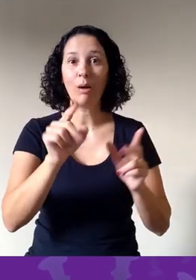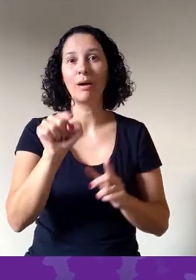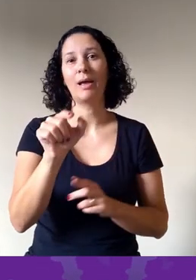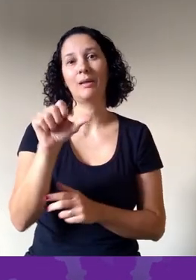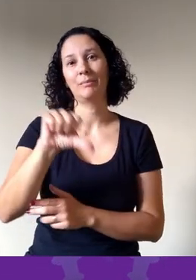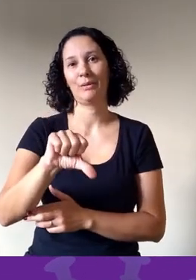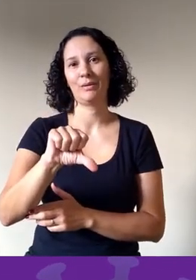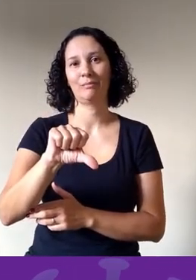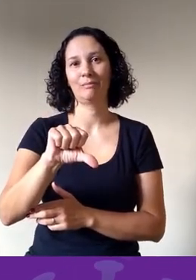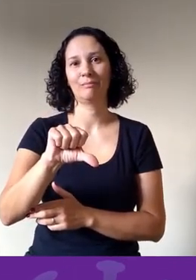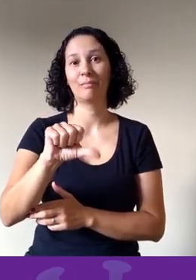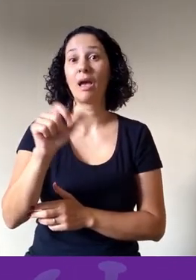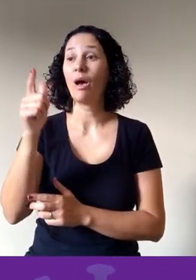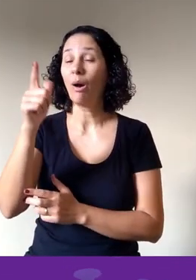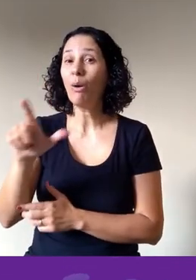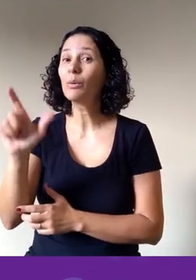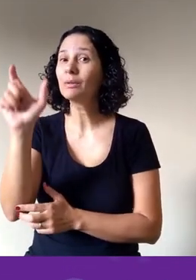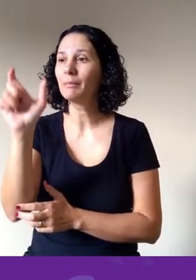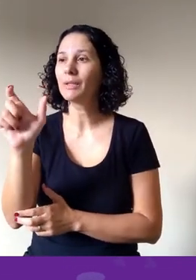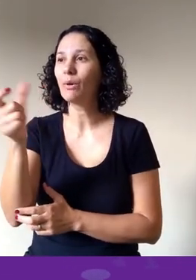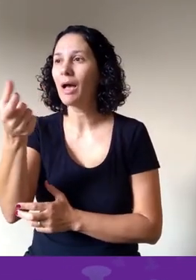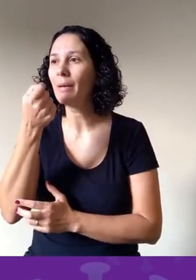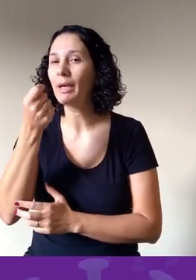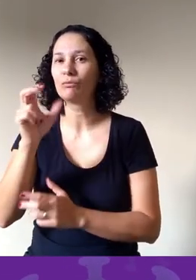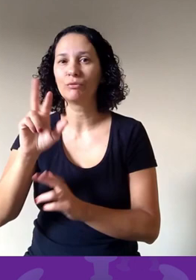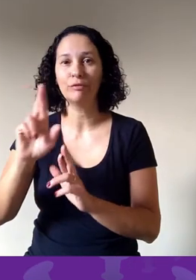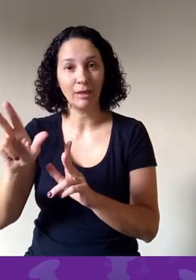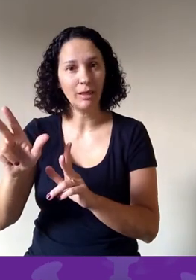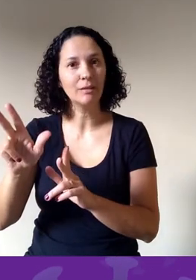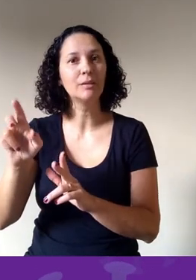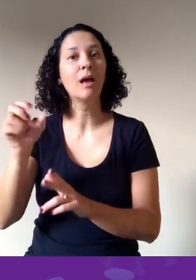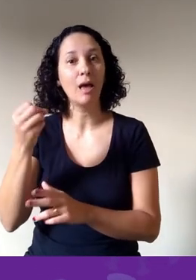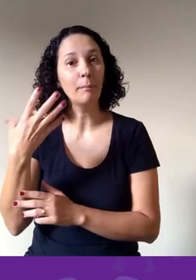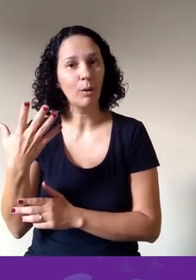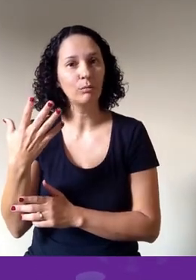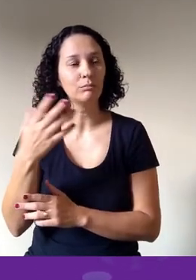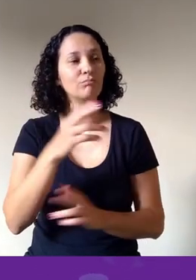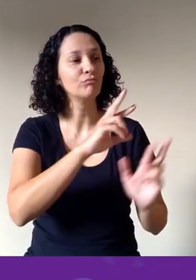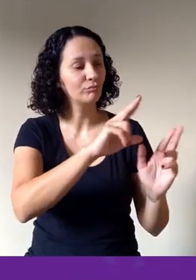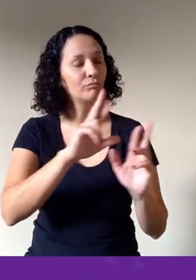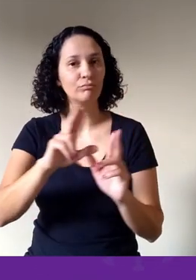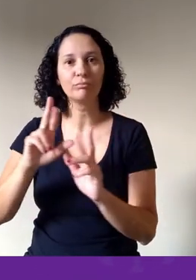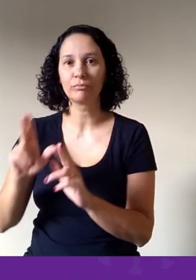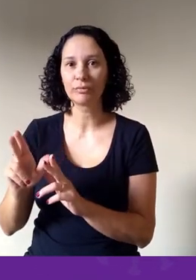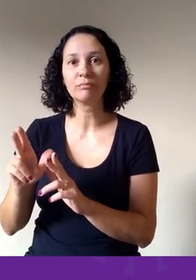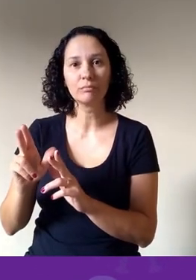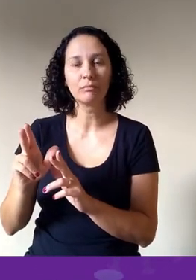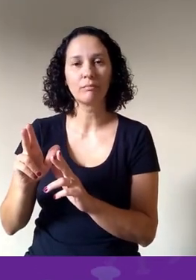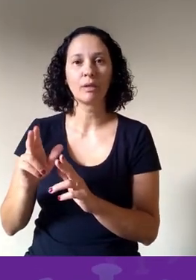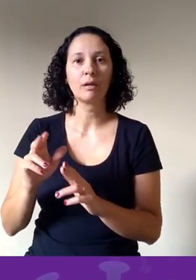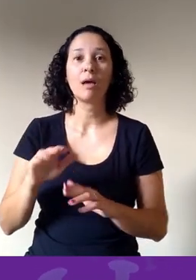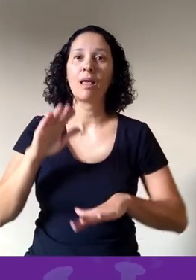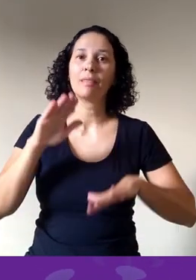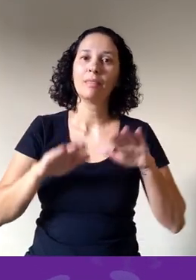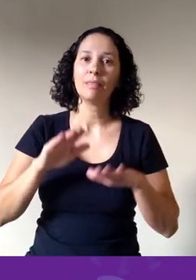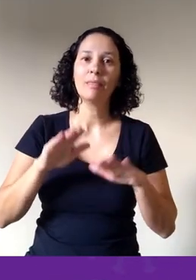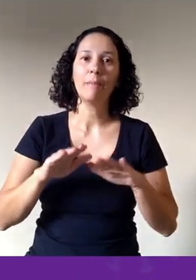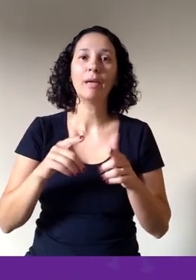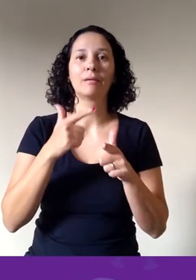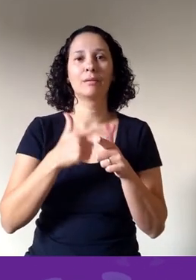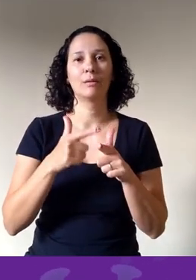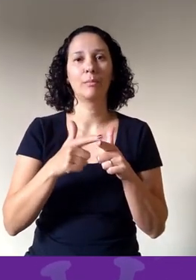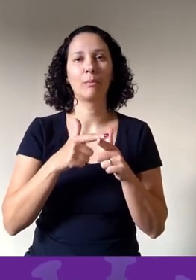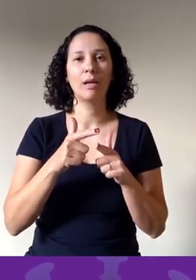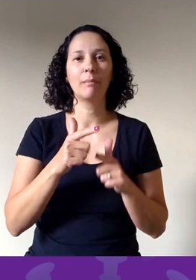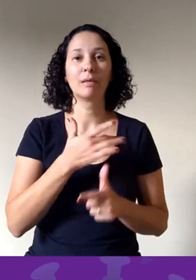tratamento de diretriz geral das protocolos gerais inclusive orientados pelas sociedades de especialidades para o tratamento